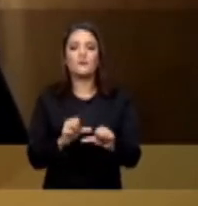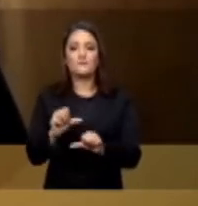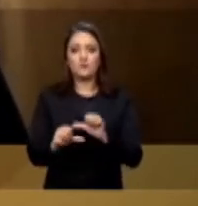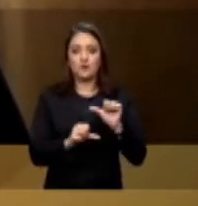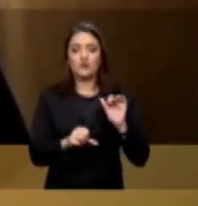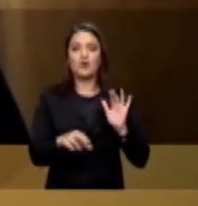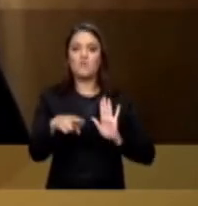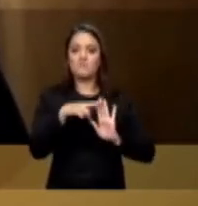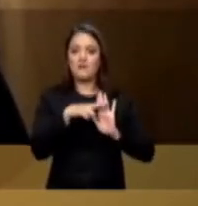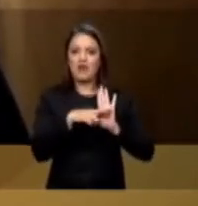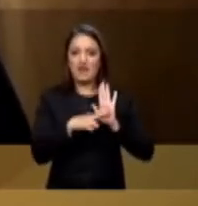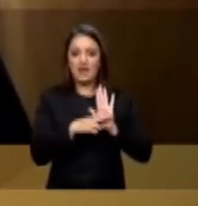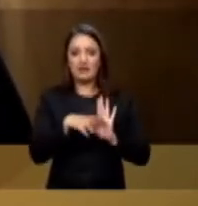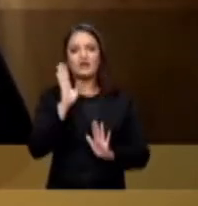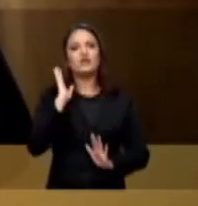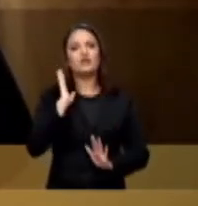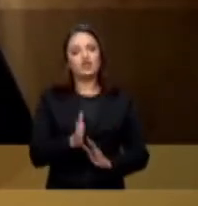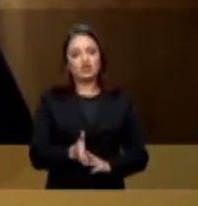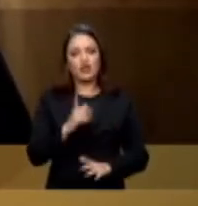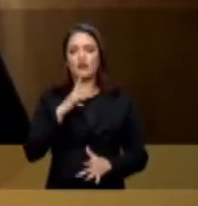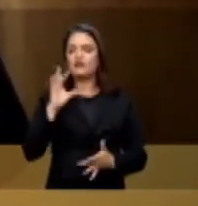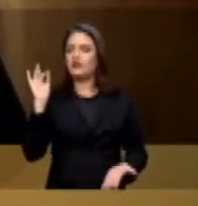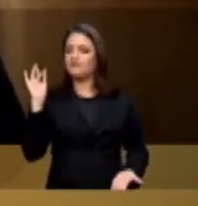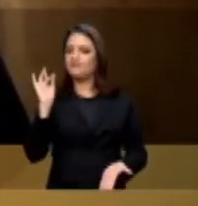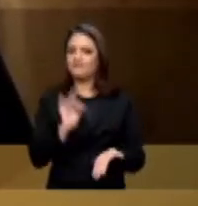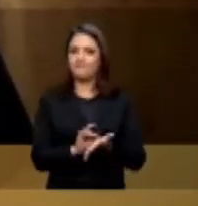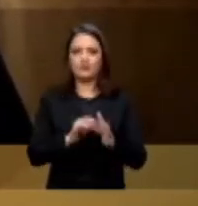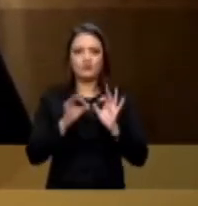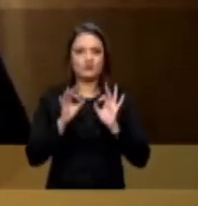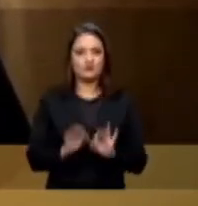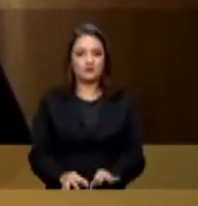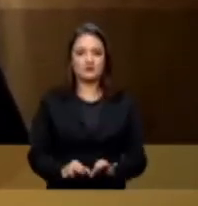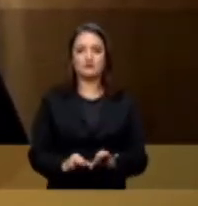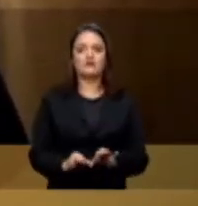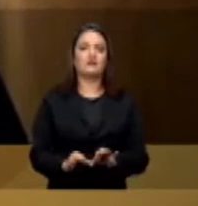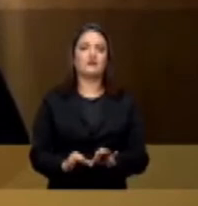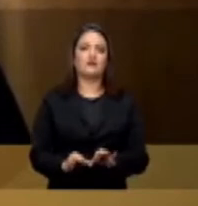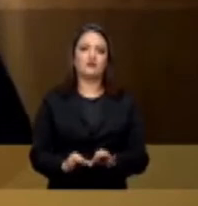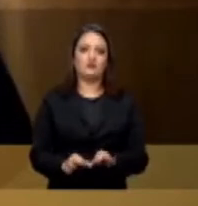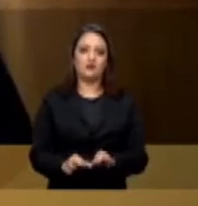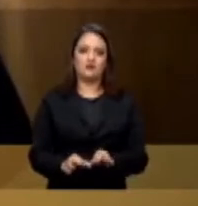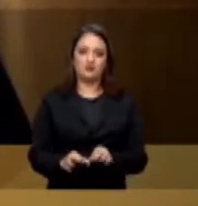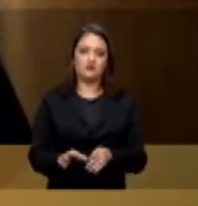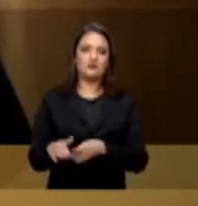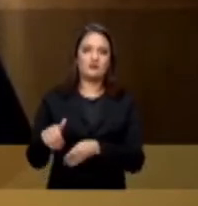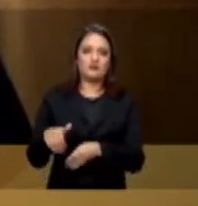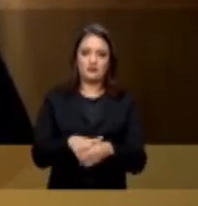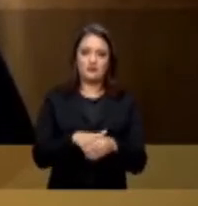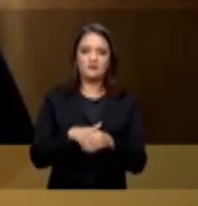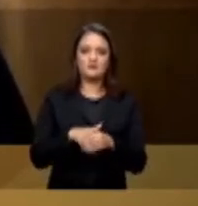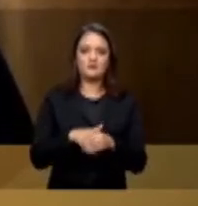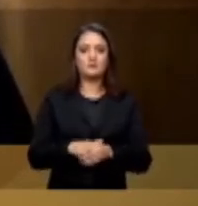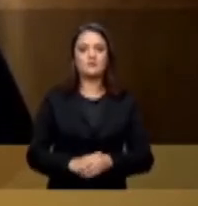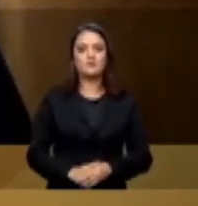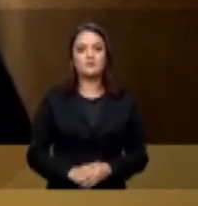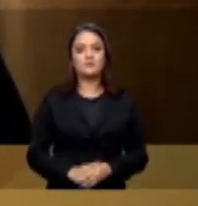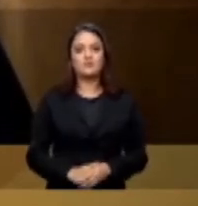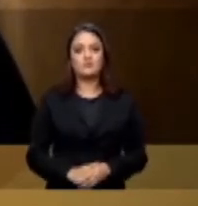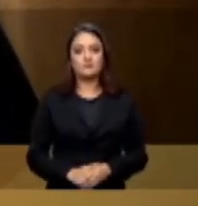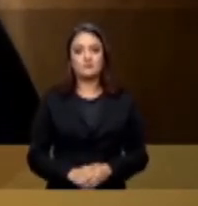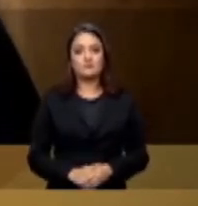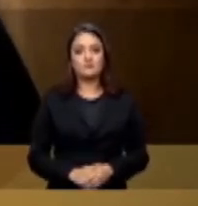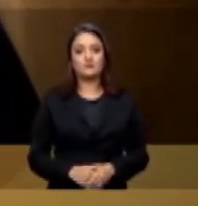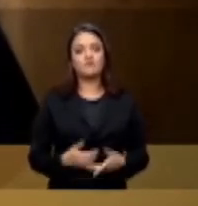uma regra estabelecida, consolidada no funcionamento das eleições. Eu gostaria